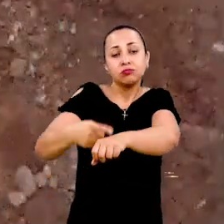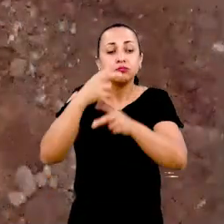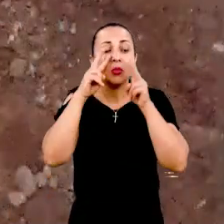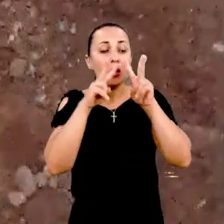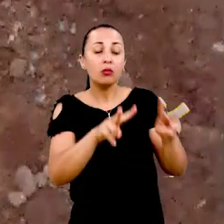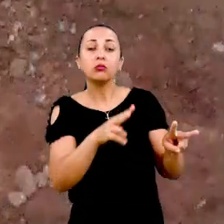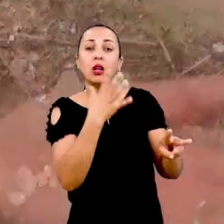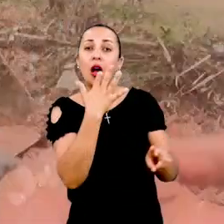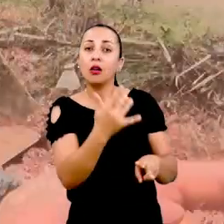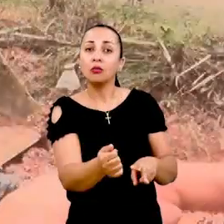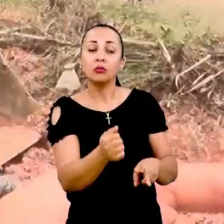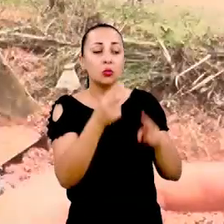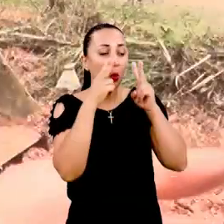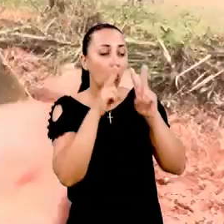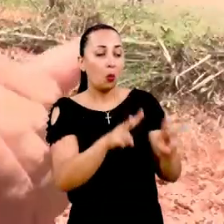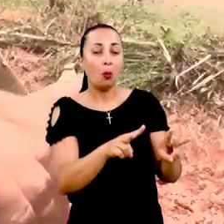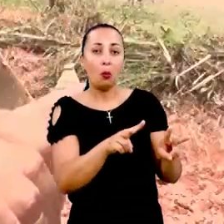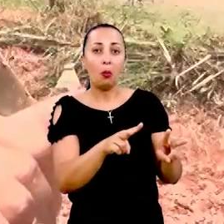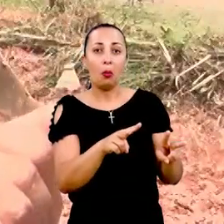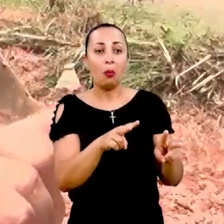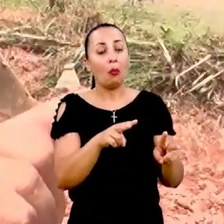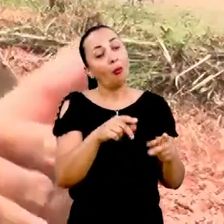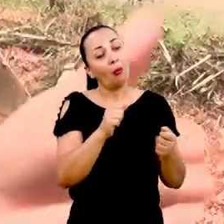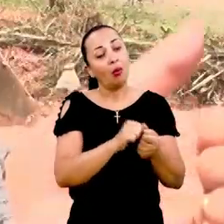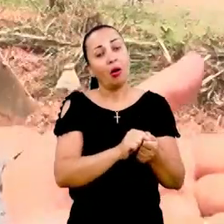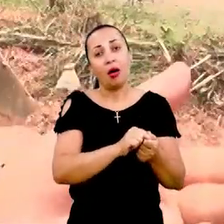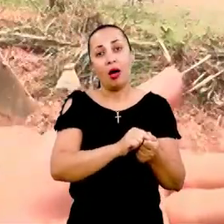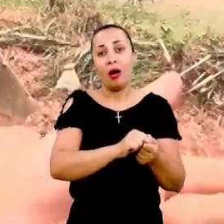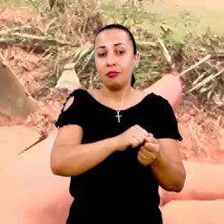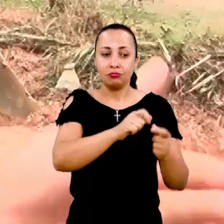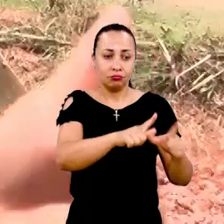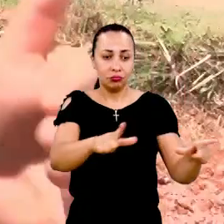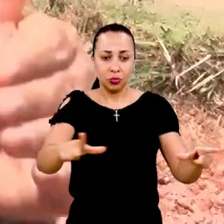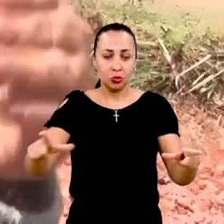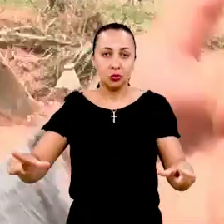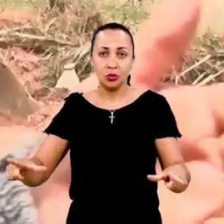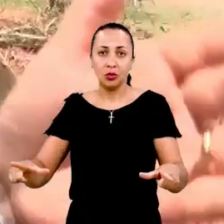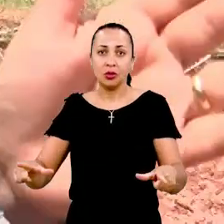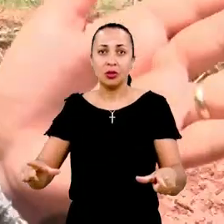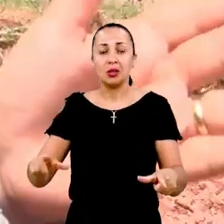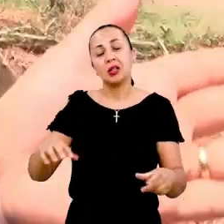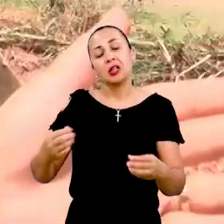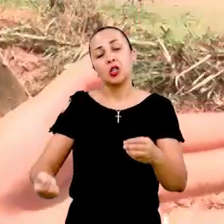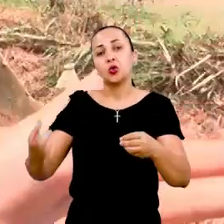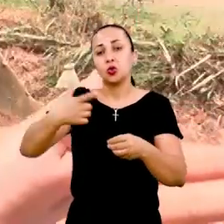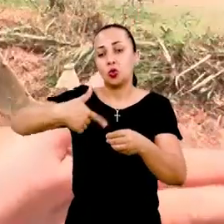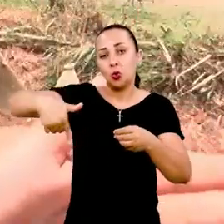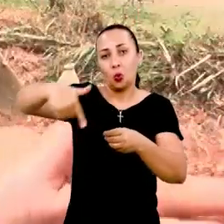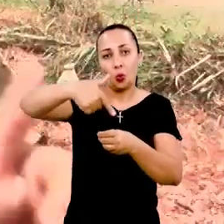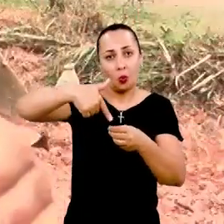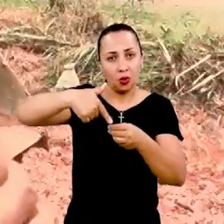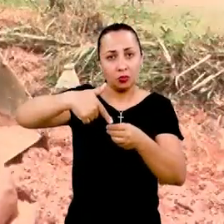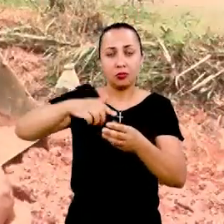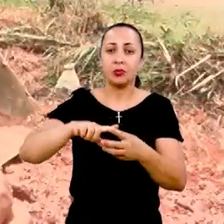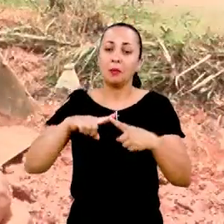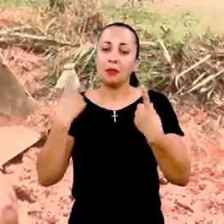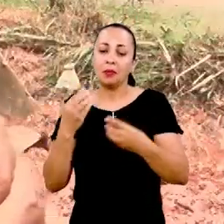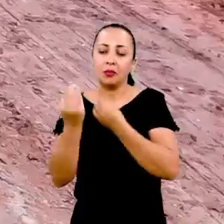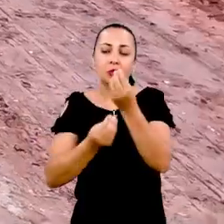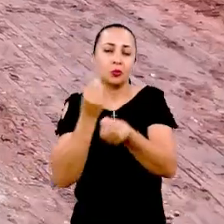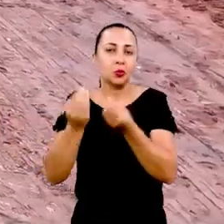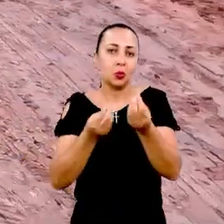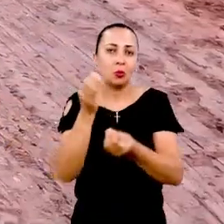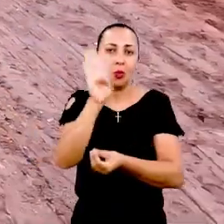estamos acostumados a olhar e enxergar asfalto como o asfalto derivado de petróleo.